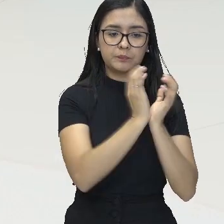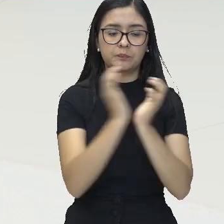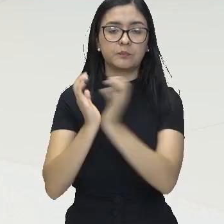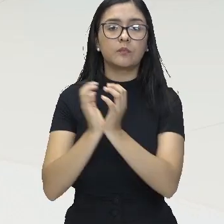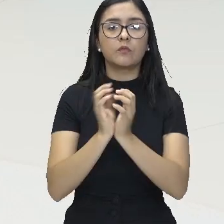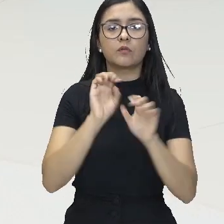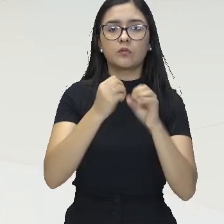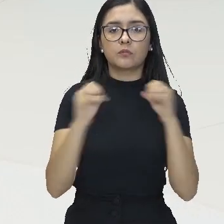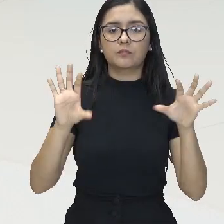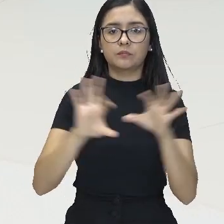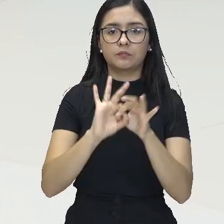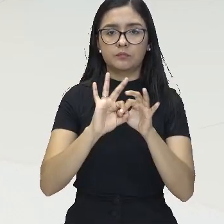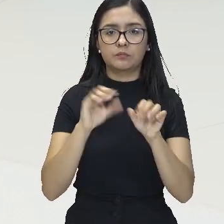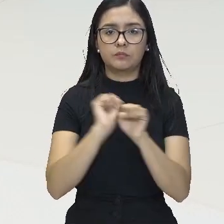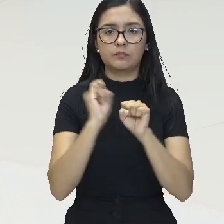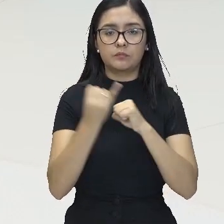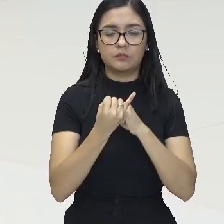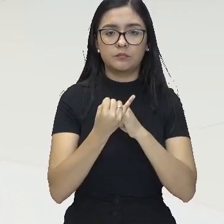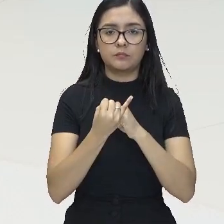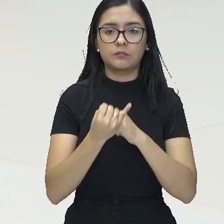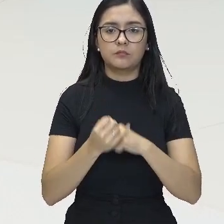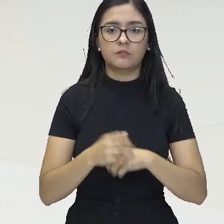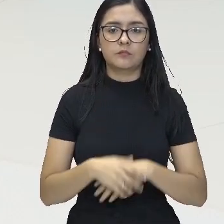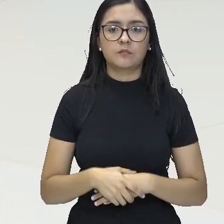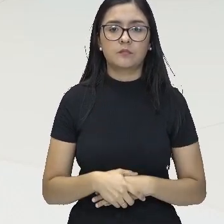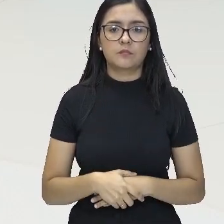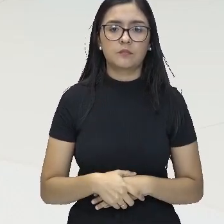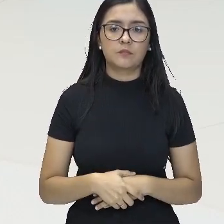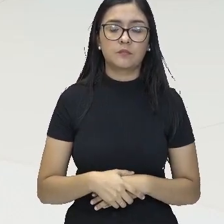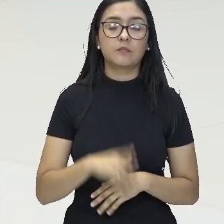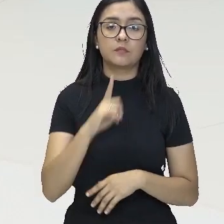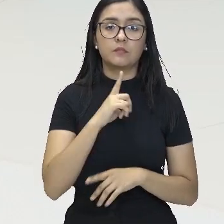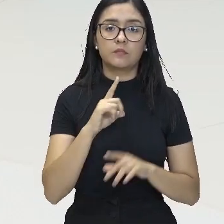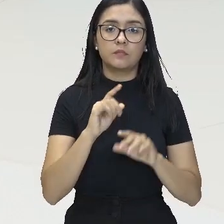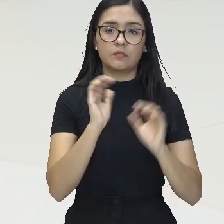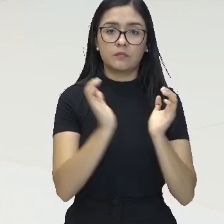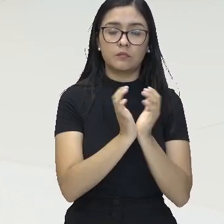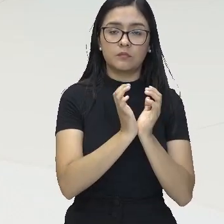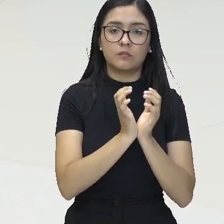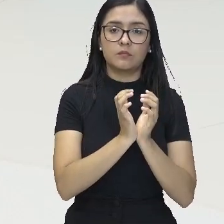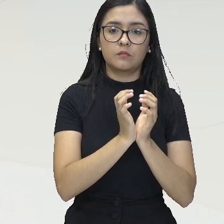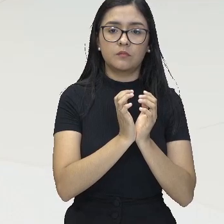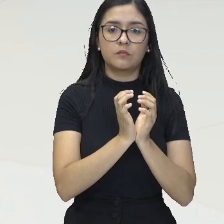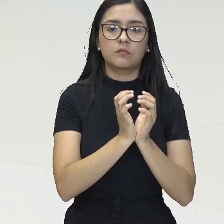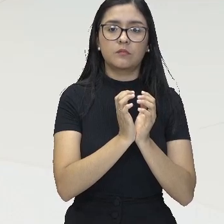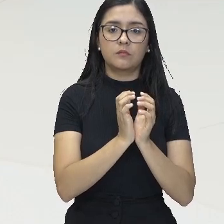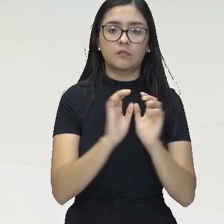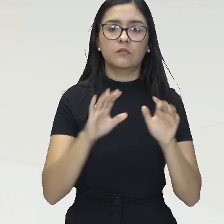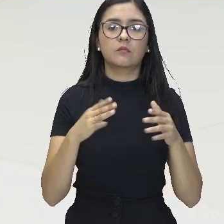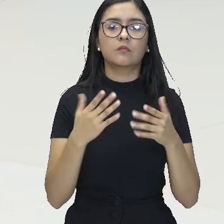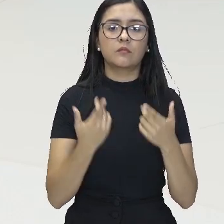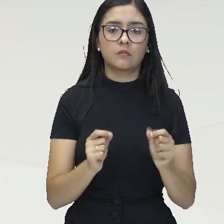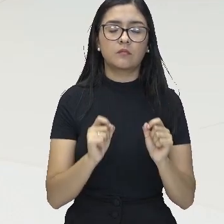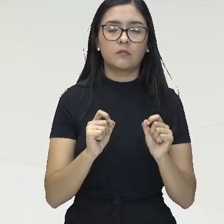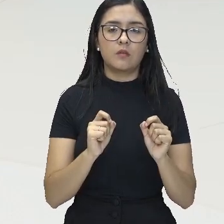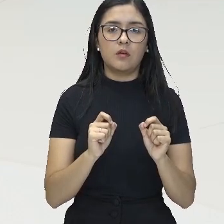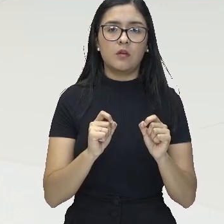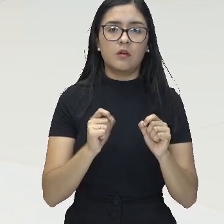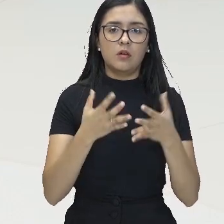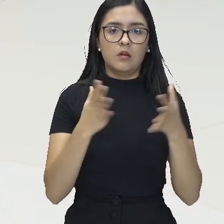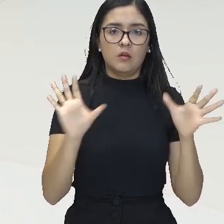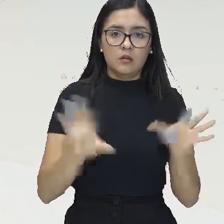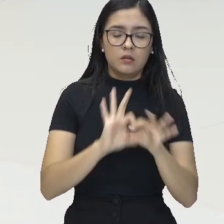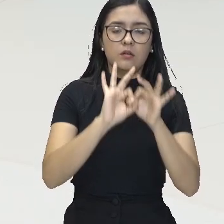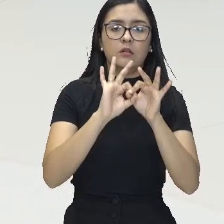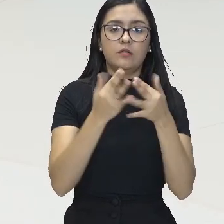orações subordinadas adjetiva. Nós temos a subordinada explicativa,